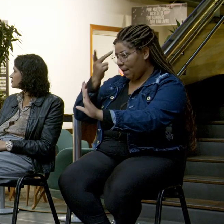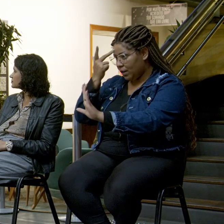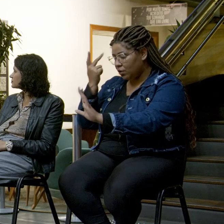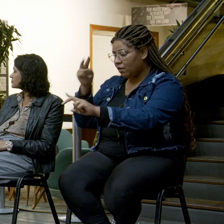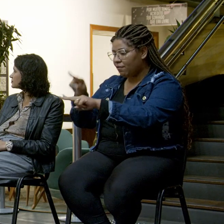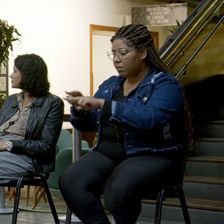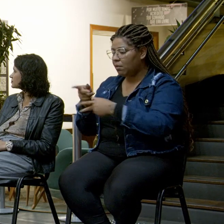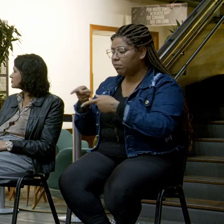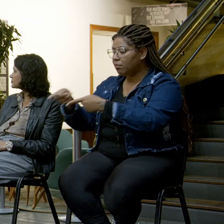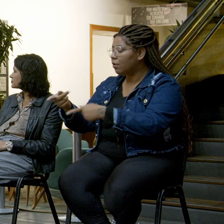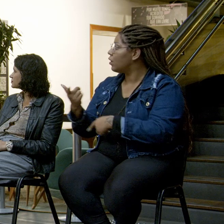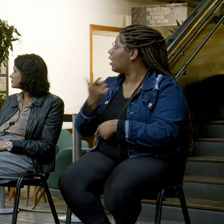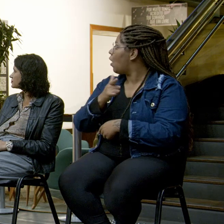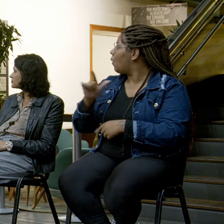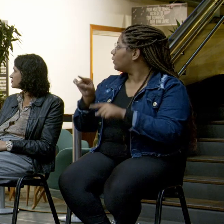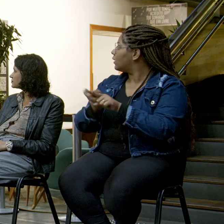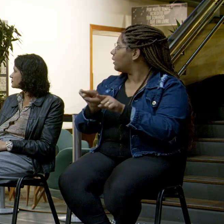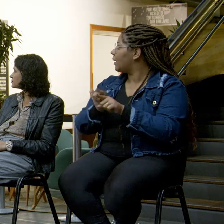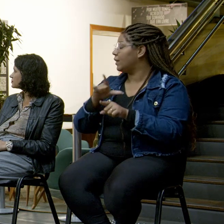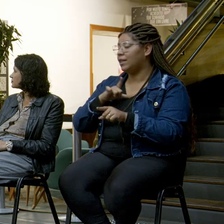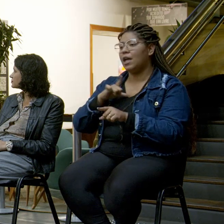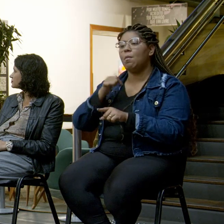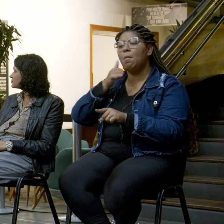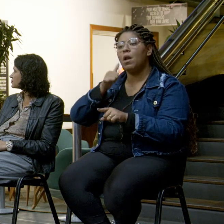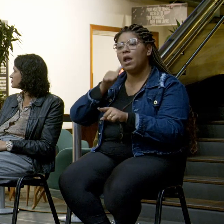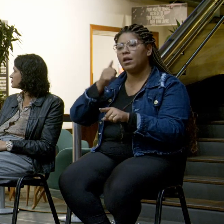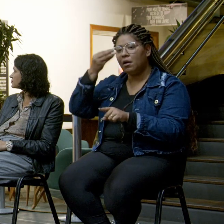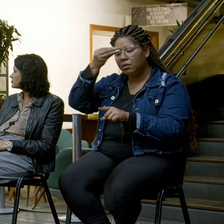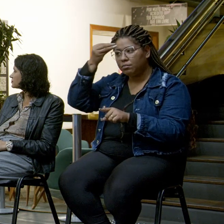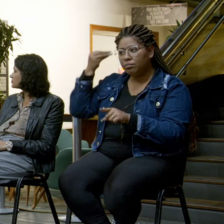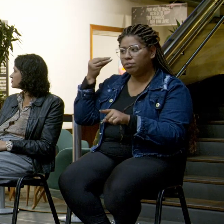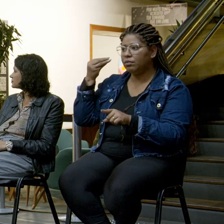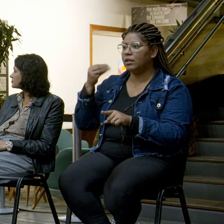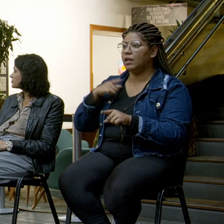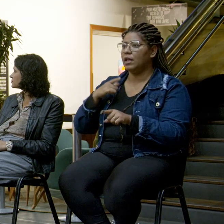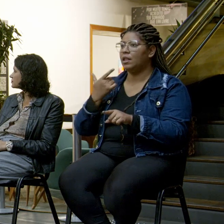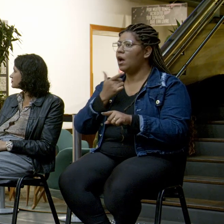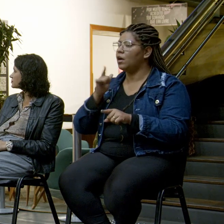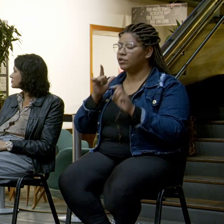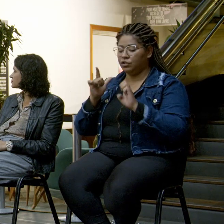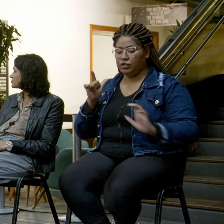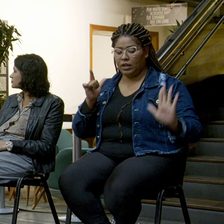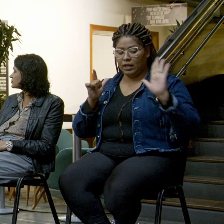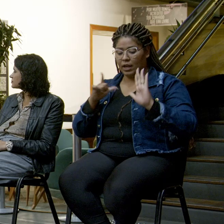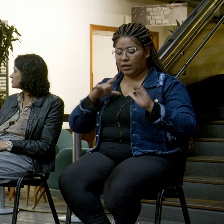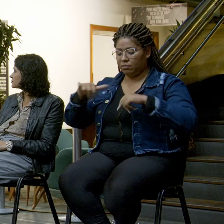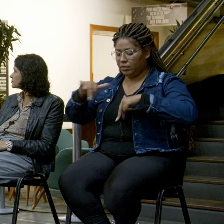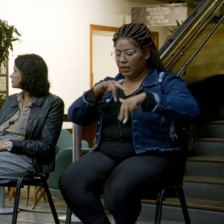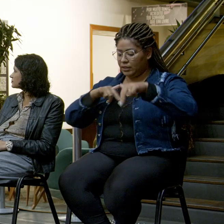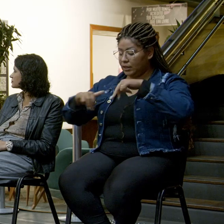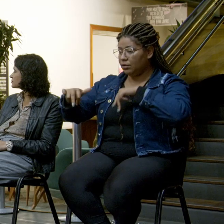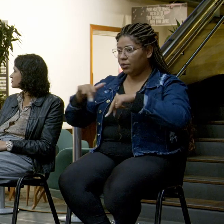uma mulher, raspa suas sobrancelhas. E na gravura da direita, elas estão dançando em volta